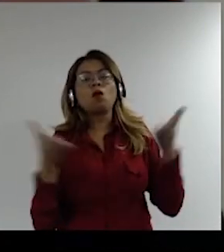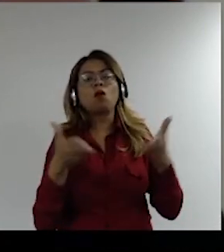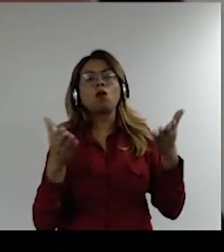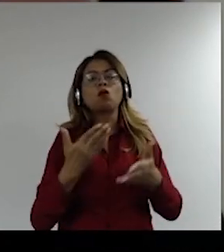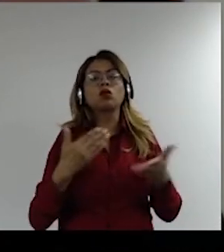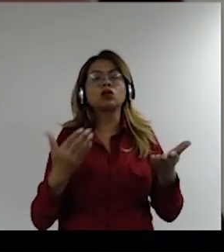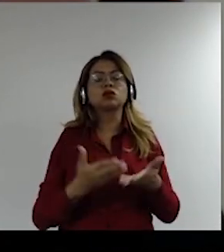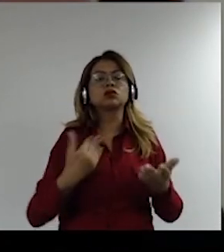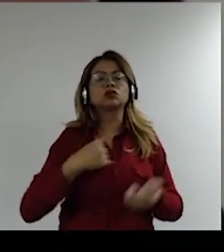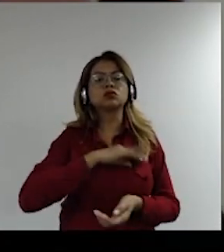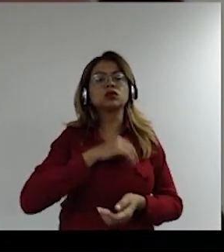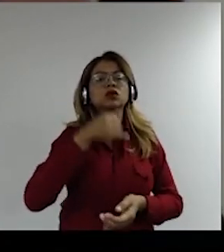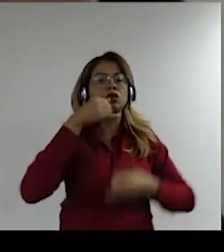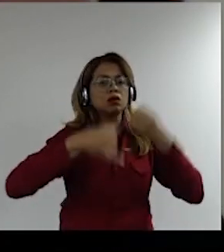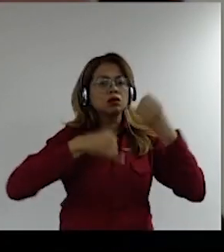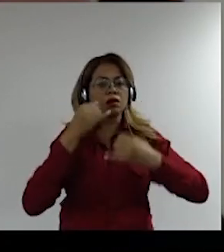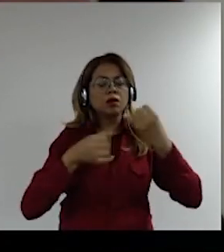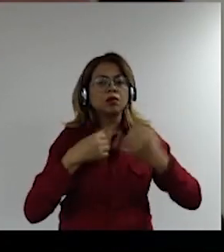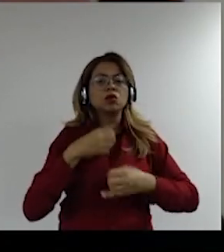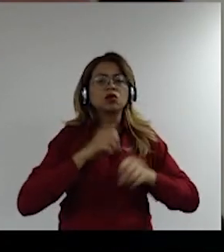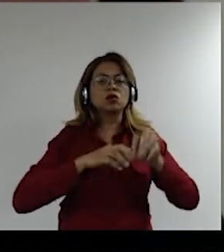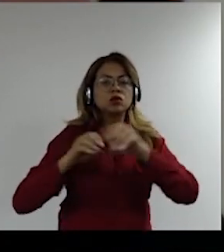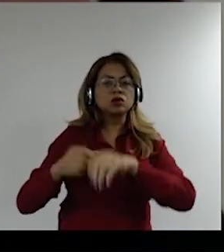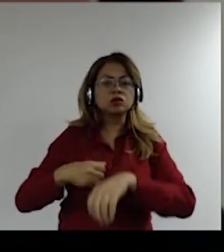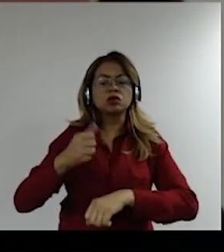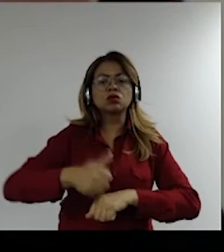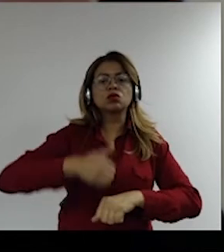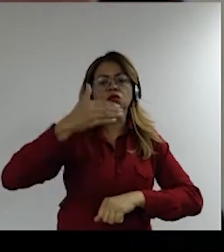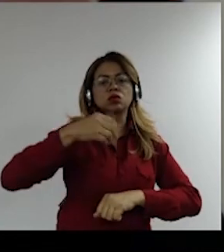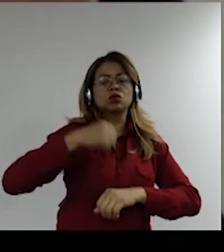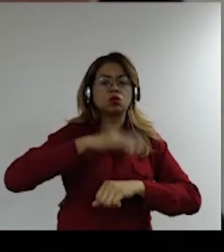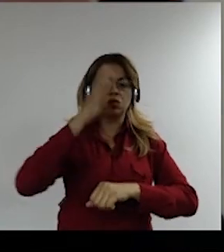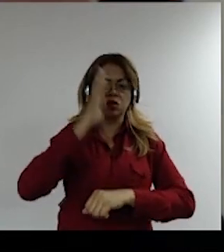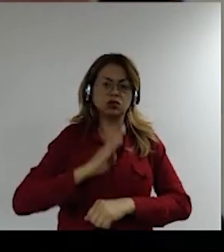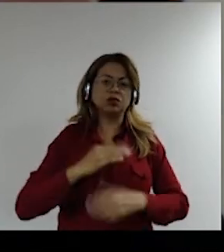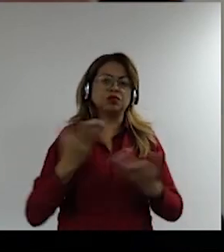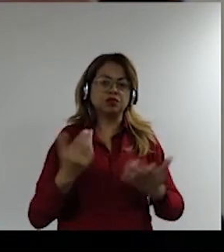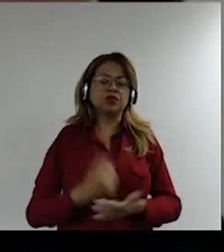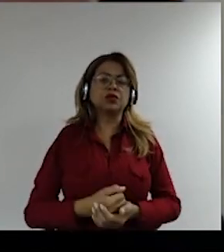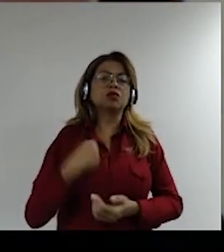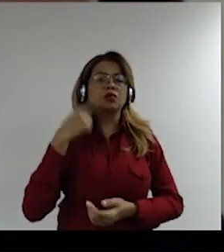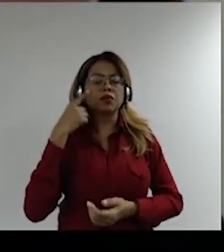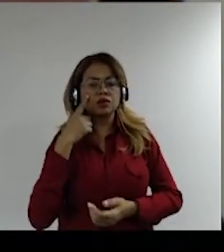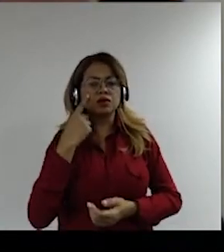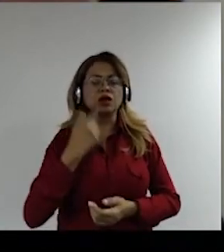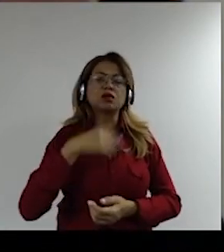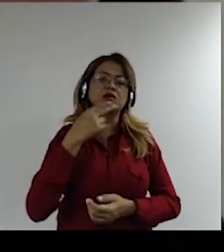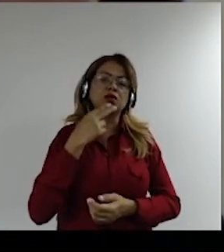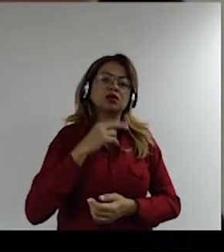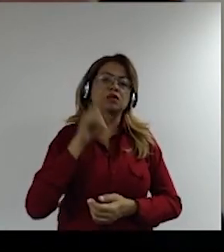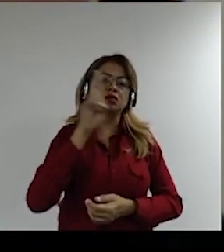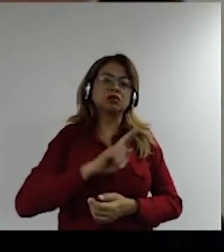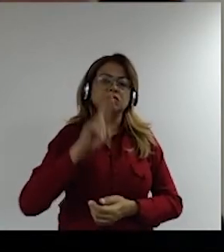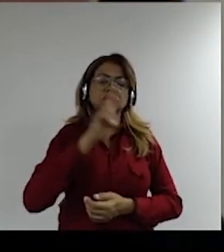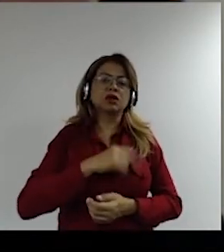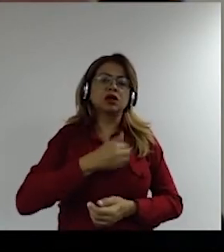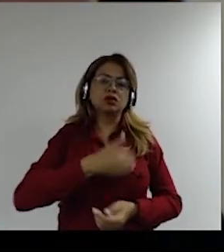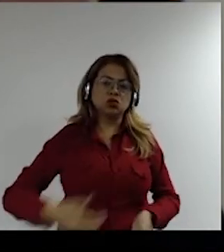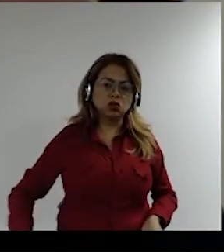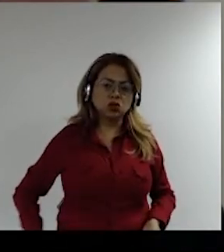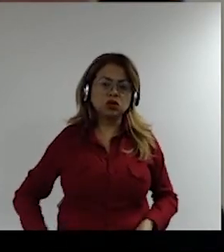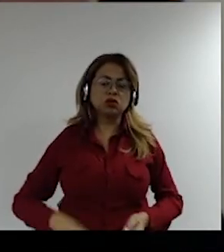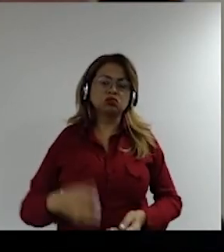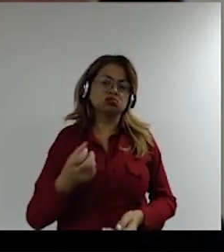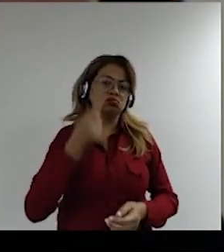hoje, por exemplo, no ensino superior no Brasil? Olha, as instituições públicas, no geral, salvo